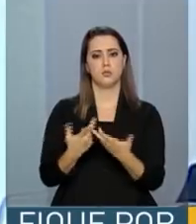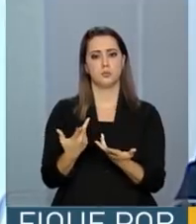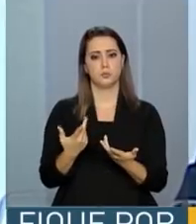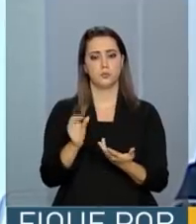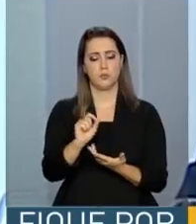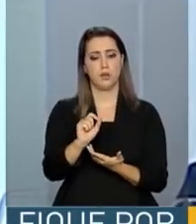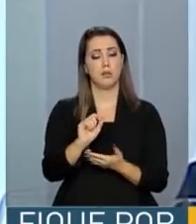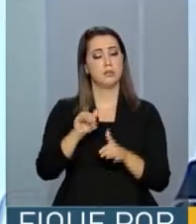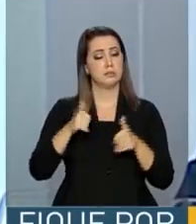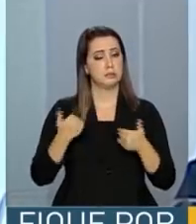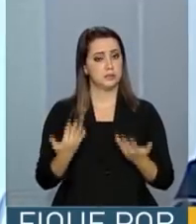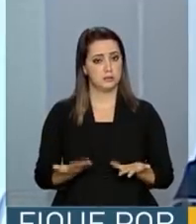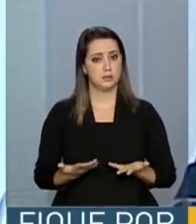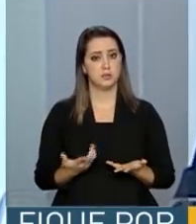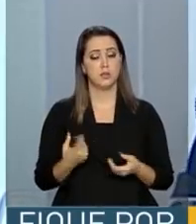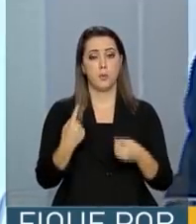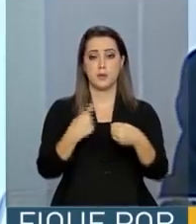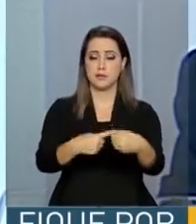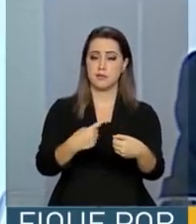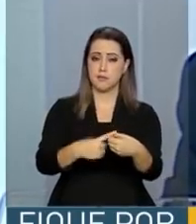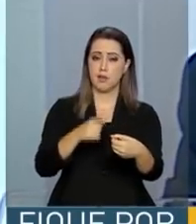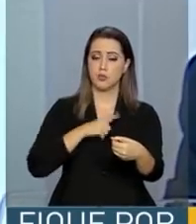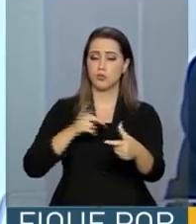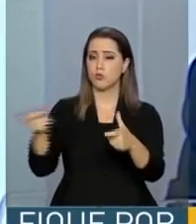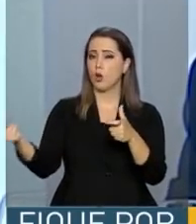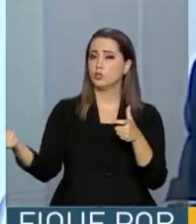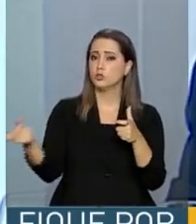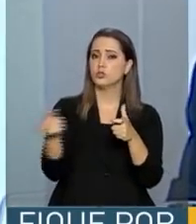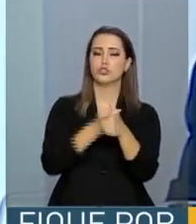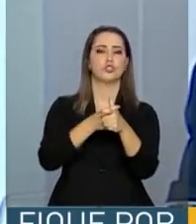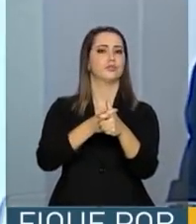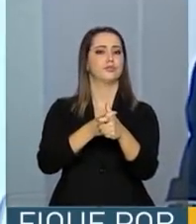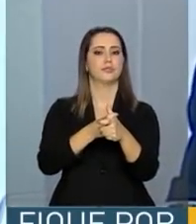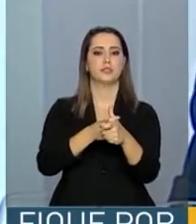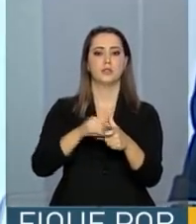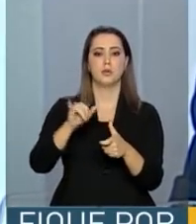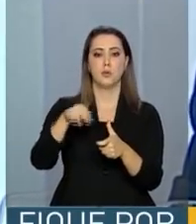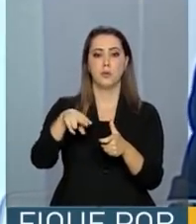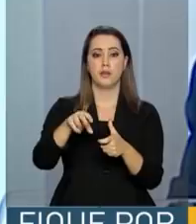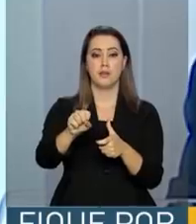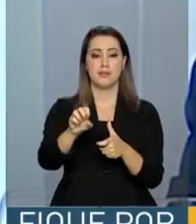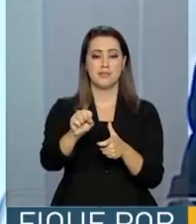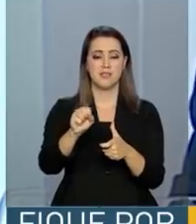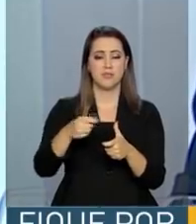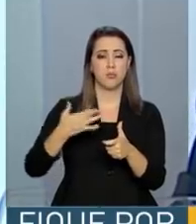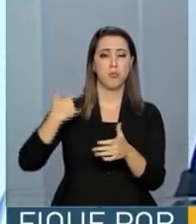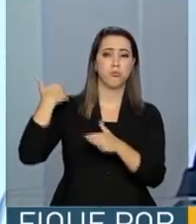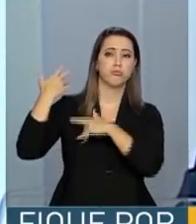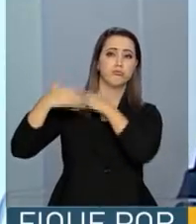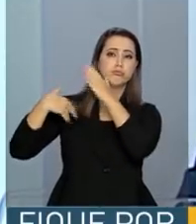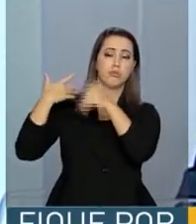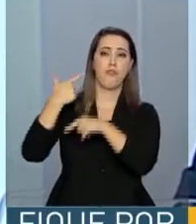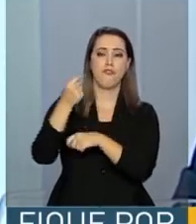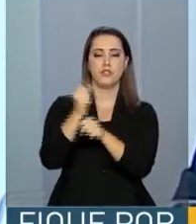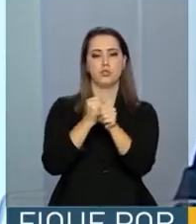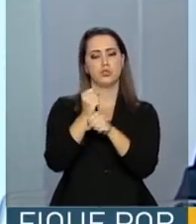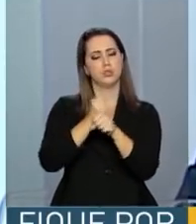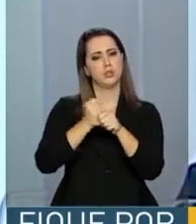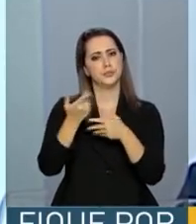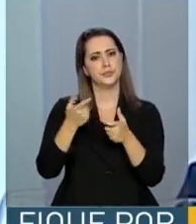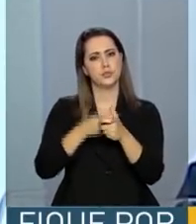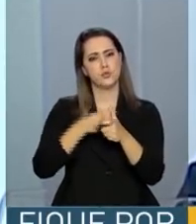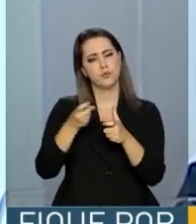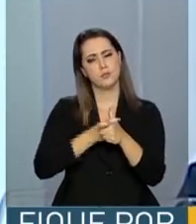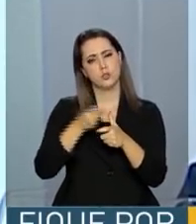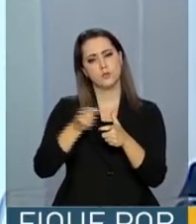municípios por sua vez de um débito previdenciário que os tornaram inadimplentes deves que vinha de mais de 20 anos e os tornando